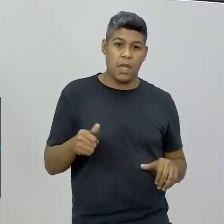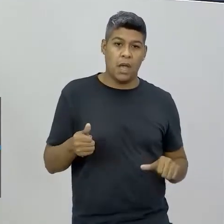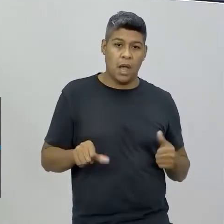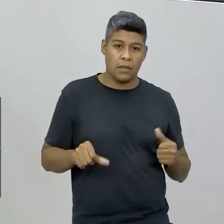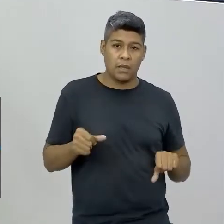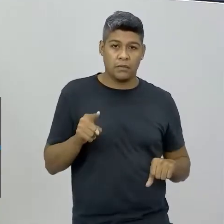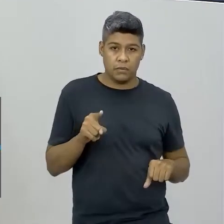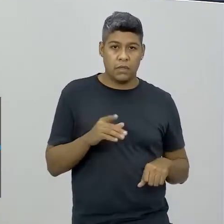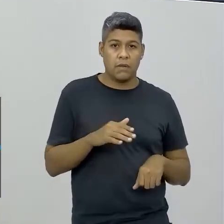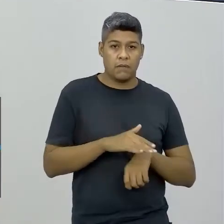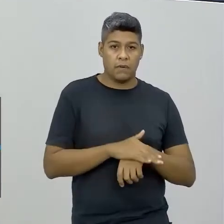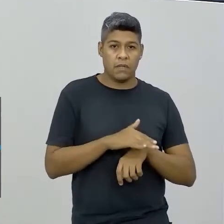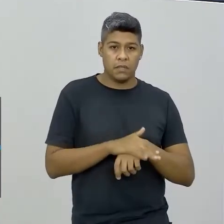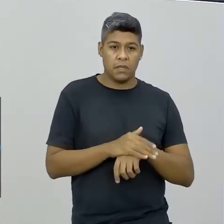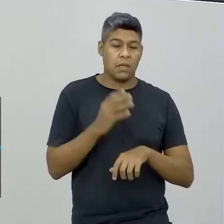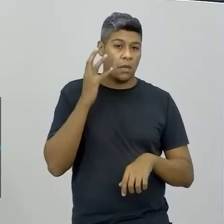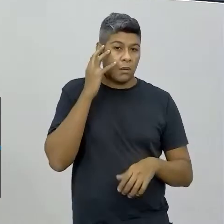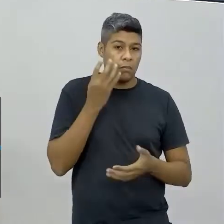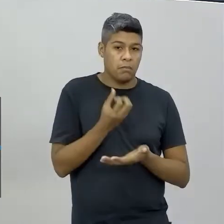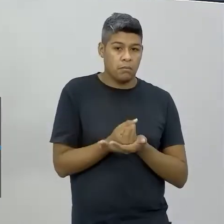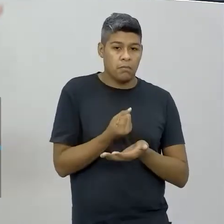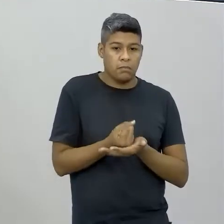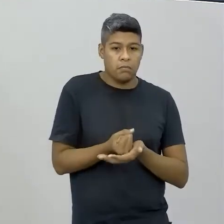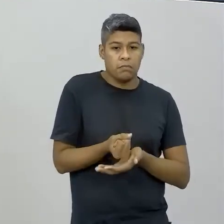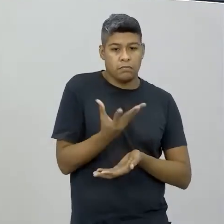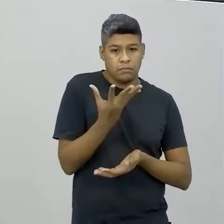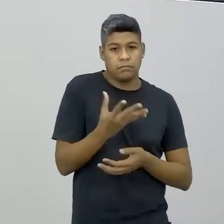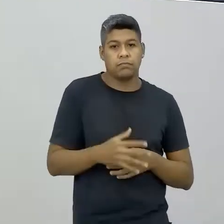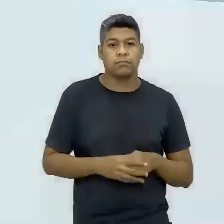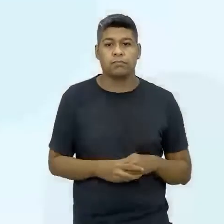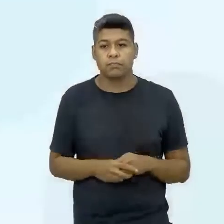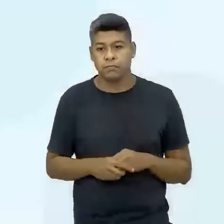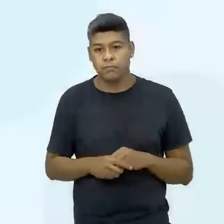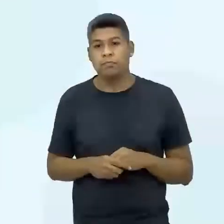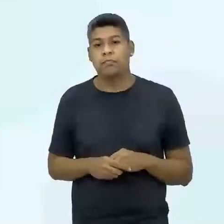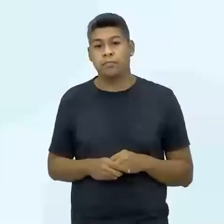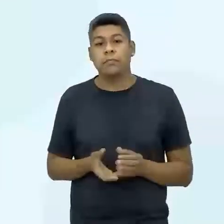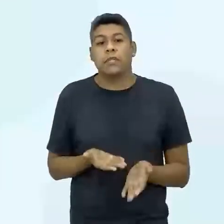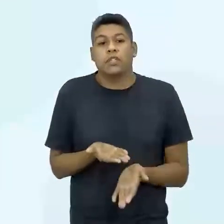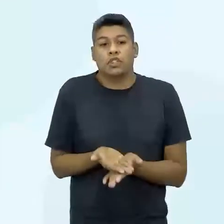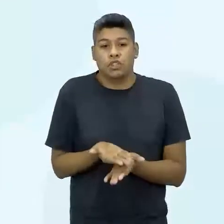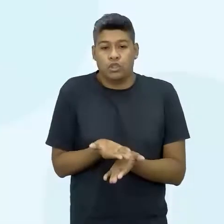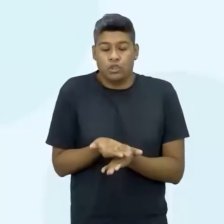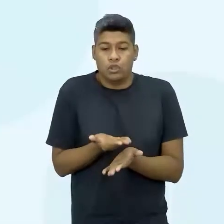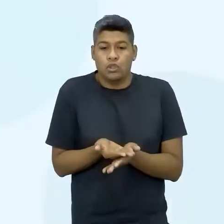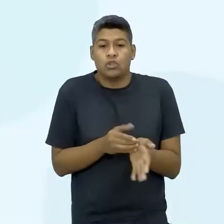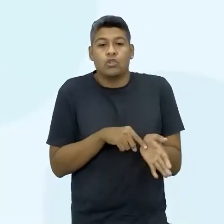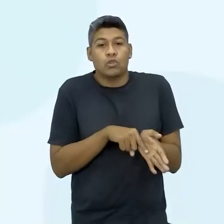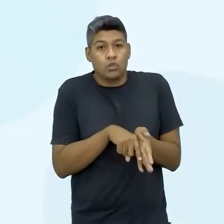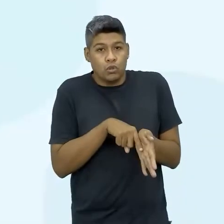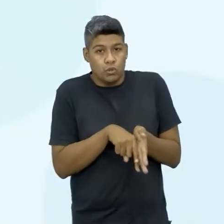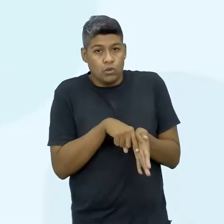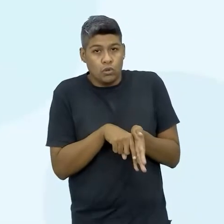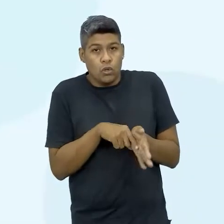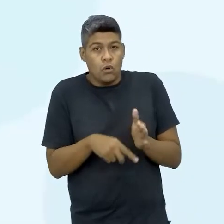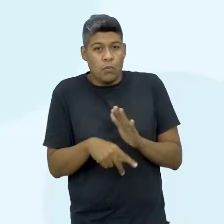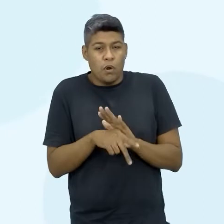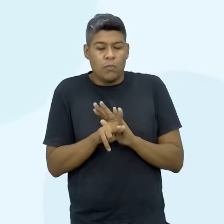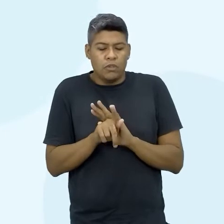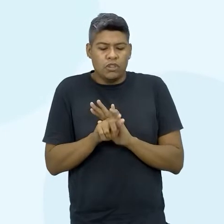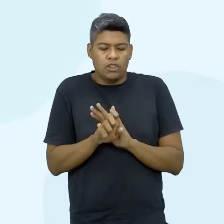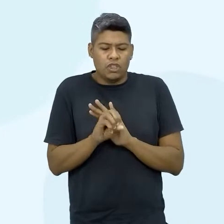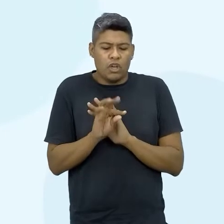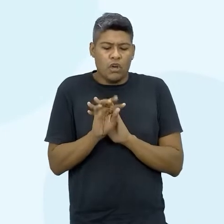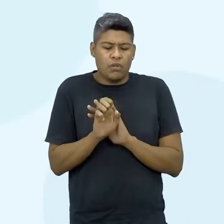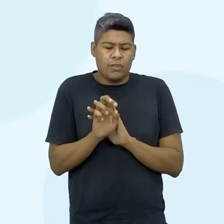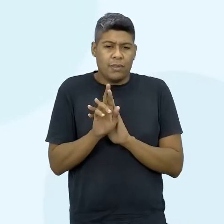têm que fazer aí no podcast de vocês. Continuando aqui, ó. Estudos investigam potenciais geotérmicos com temperaturas